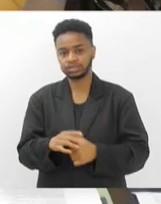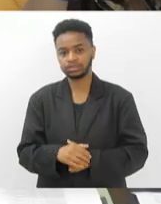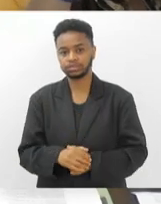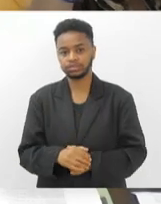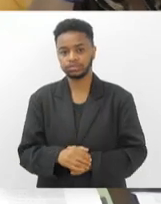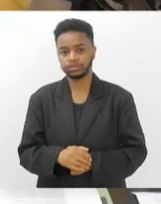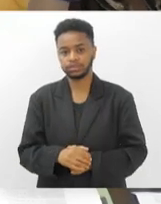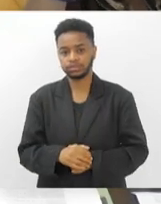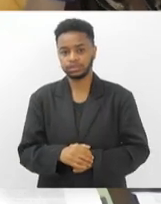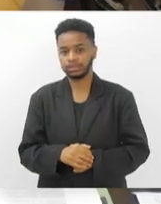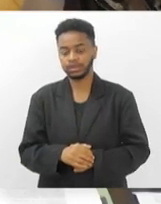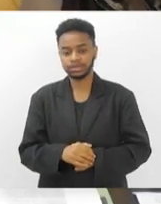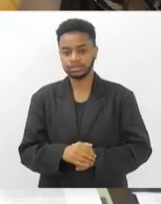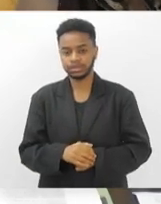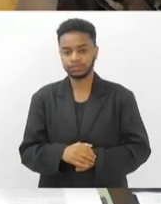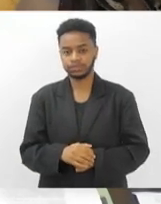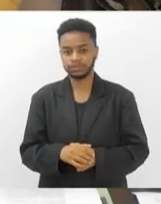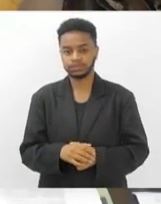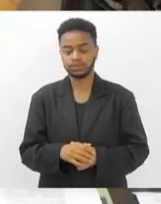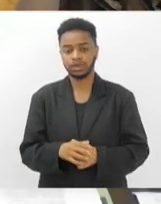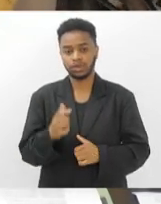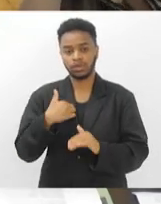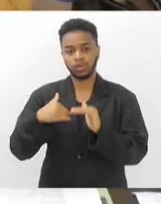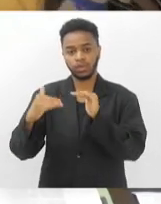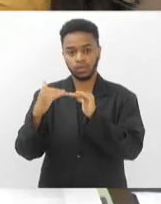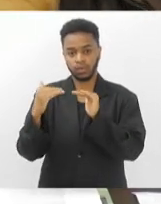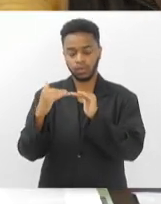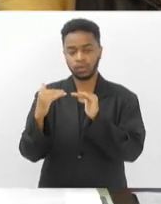Há uma definição que eu também concordo, com toda